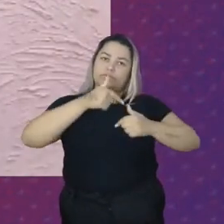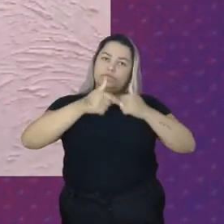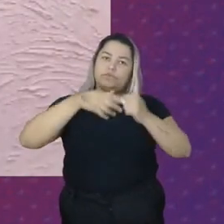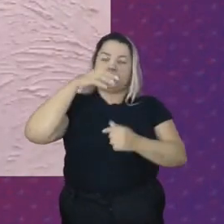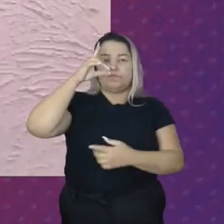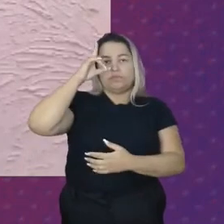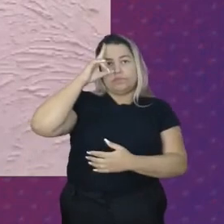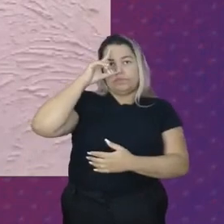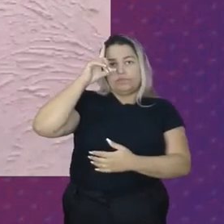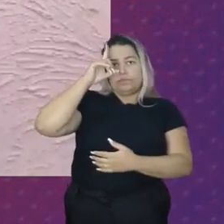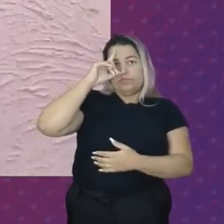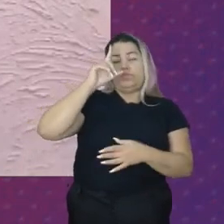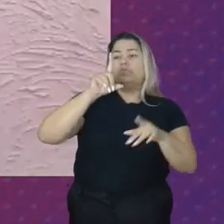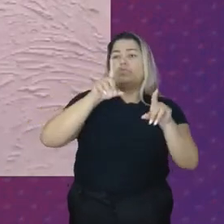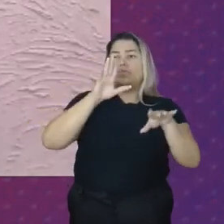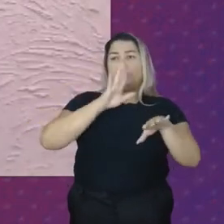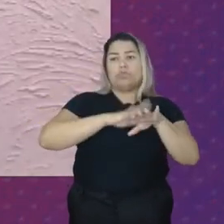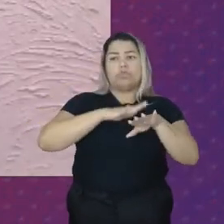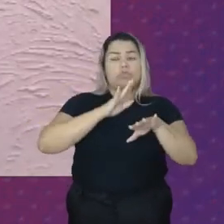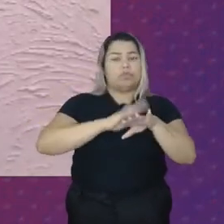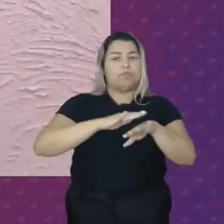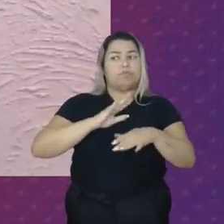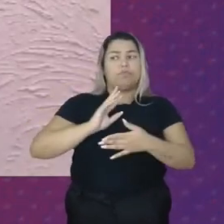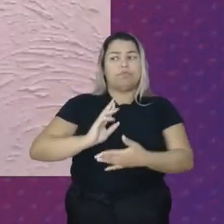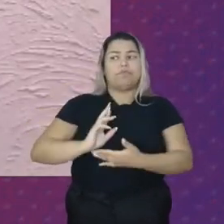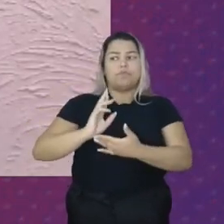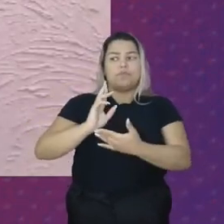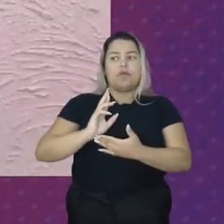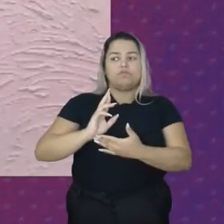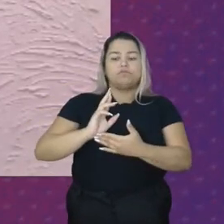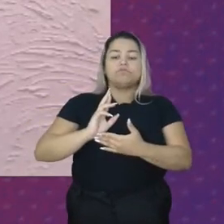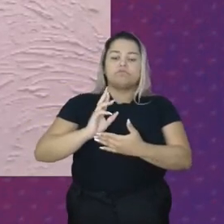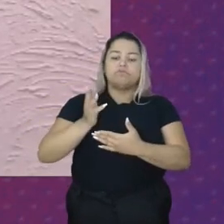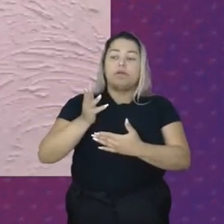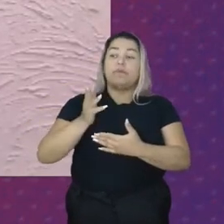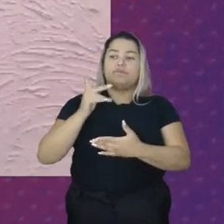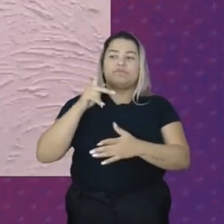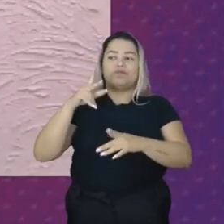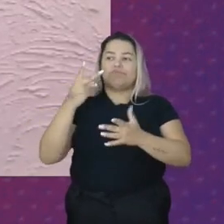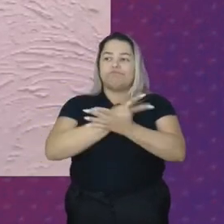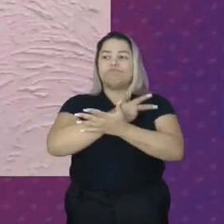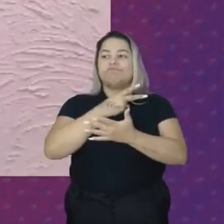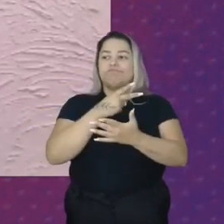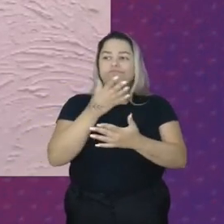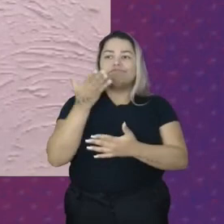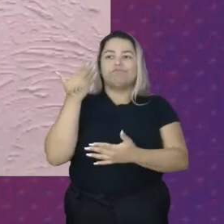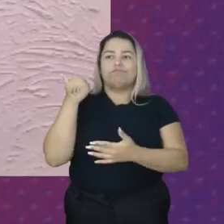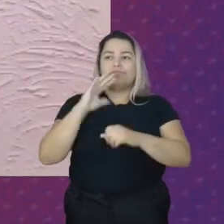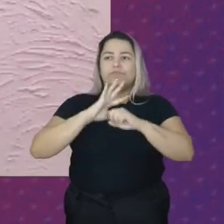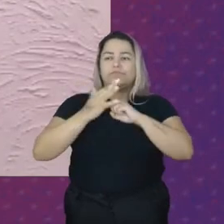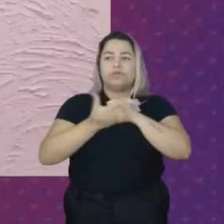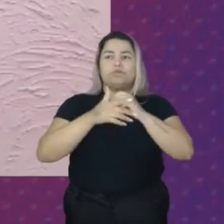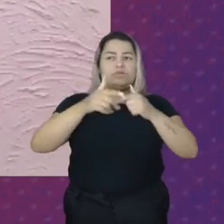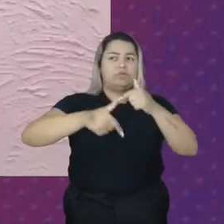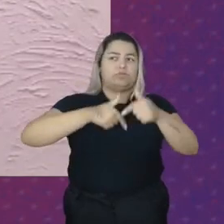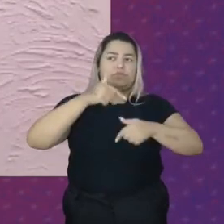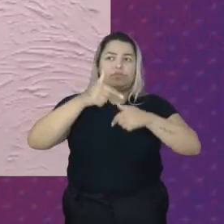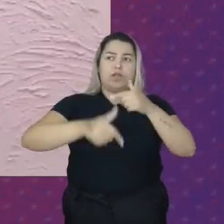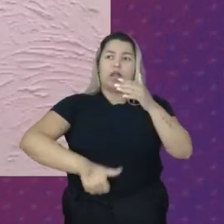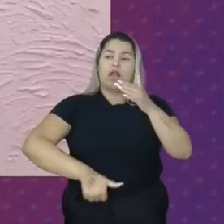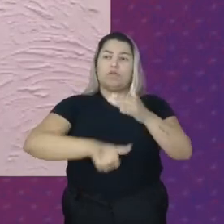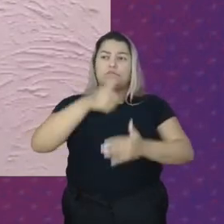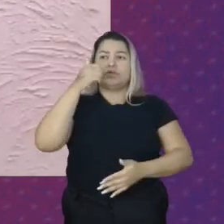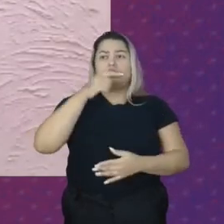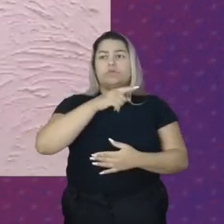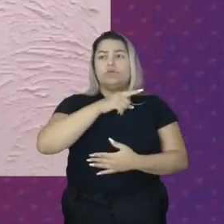diaristas, foram as mais prejudicadas na época da doença. Tanto que a primeira trabalhadora doméstica, a primeira pessoa